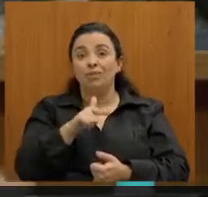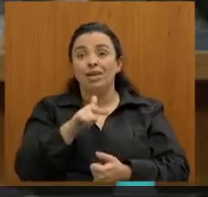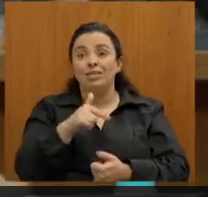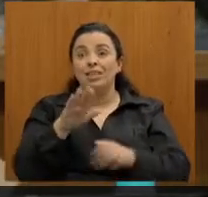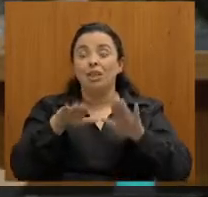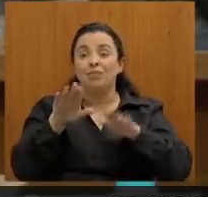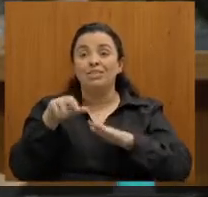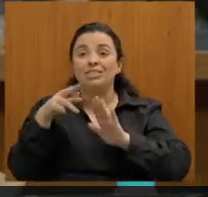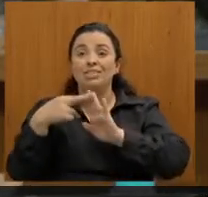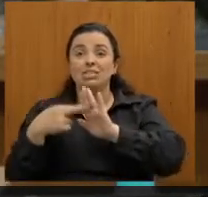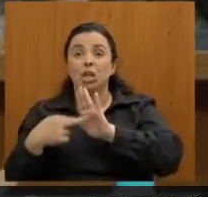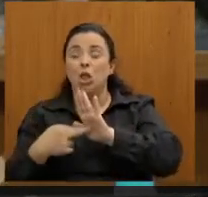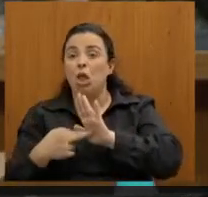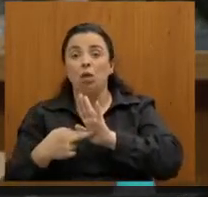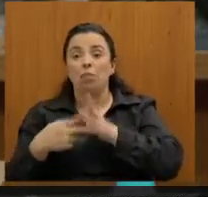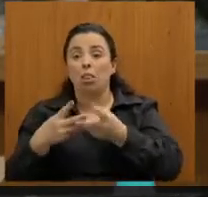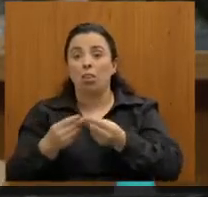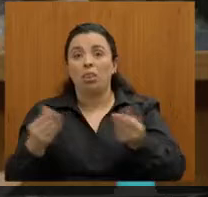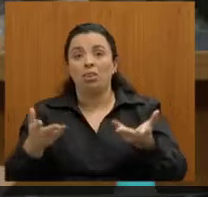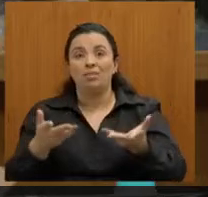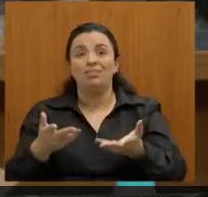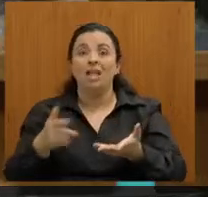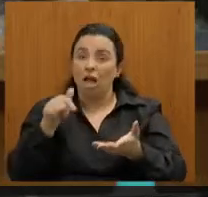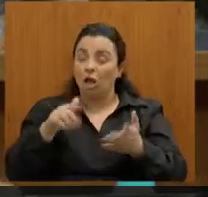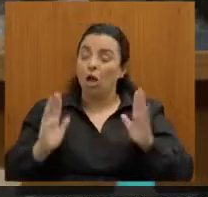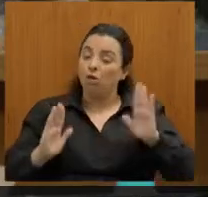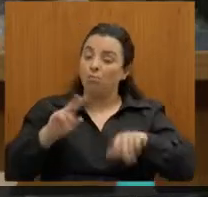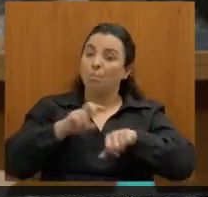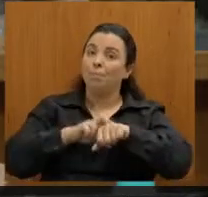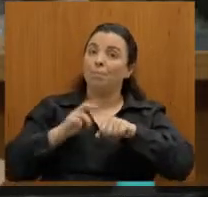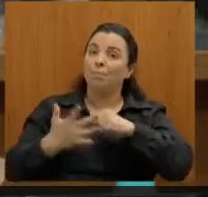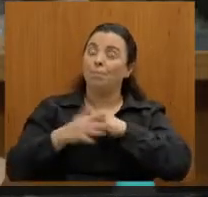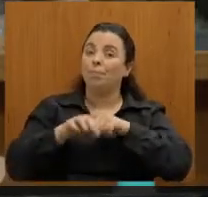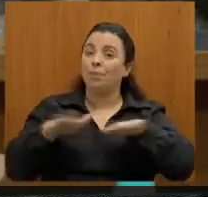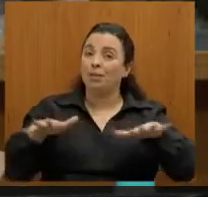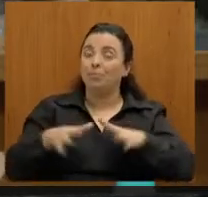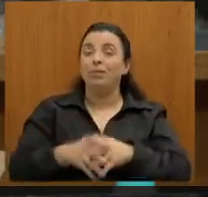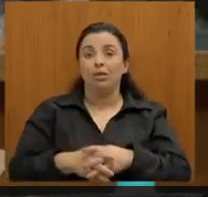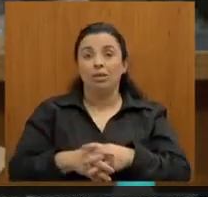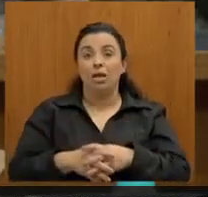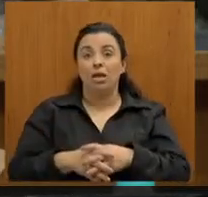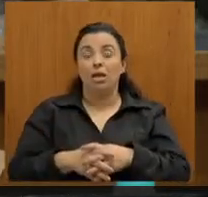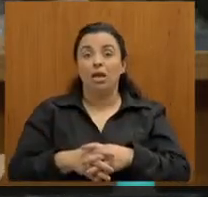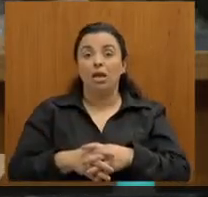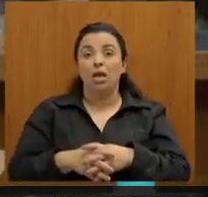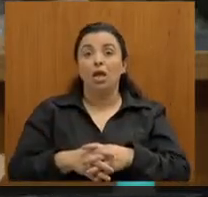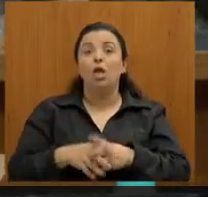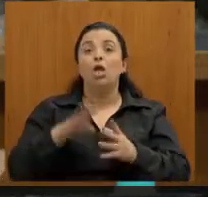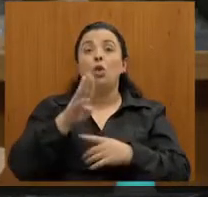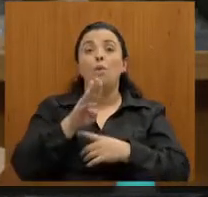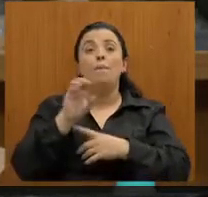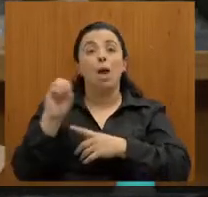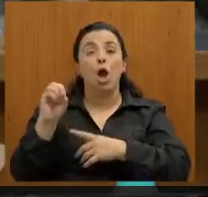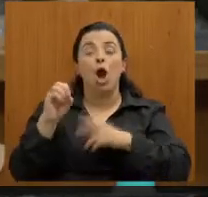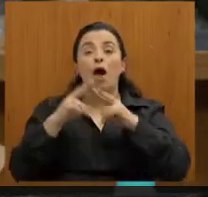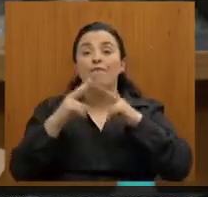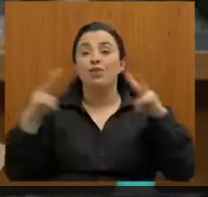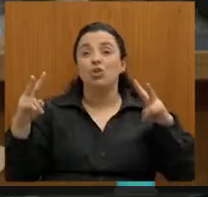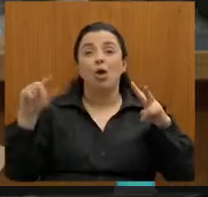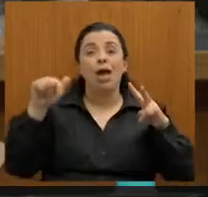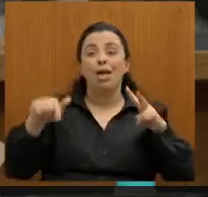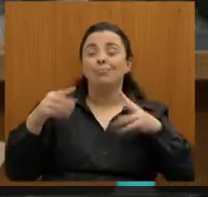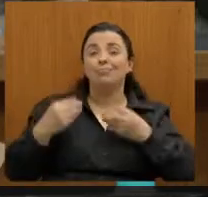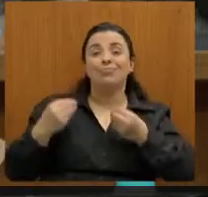no período da pandemia Oi e o boletim virtual ele foi a salvação para tantas